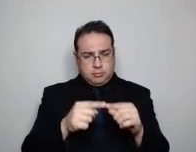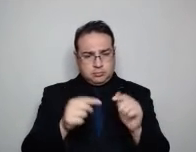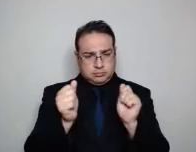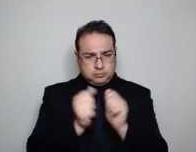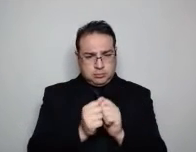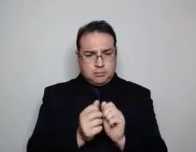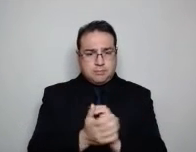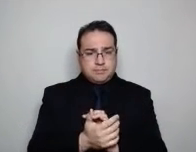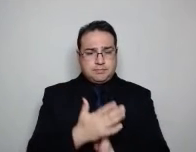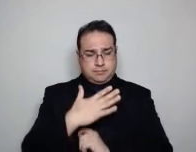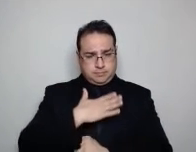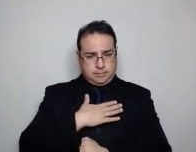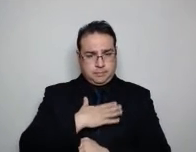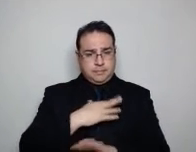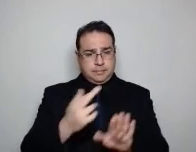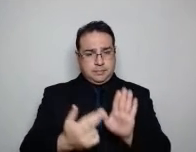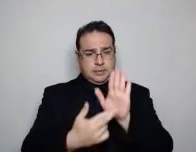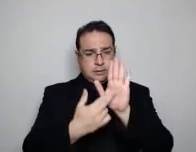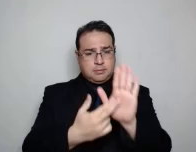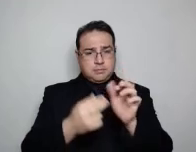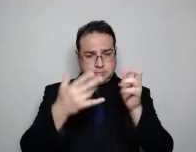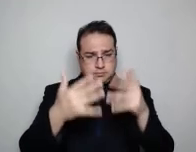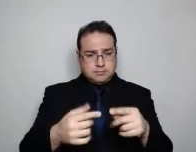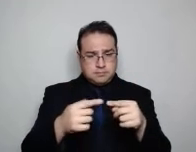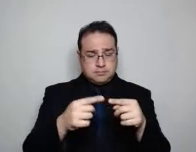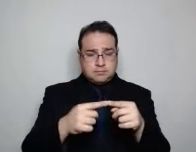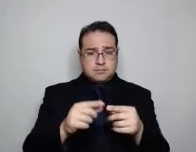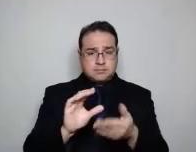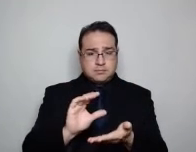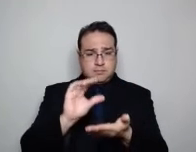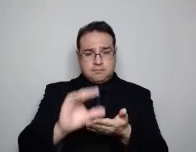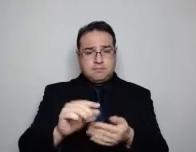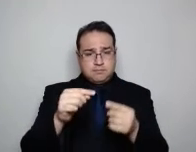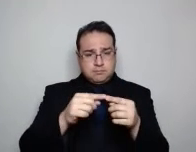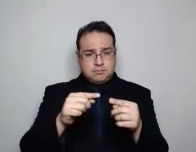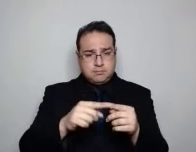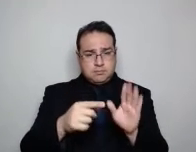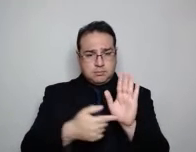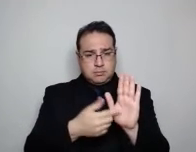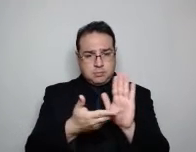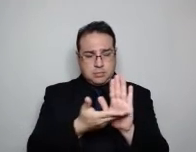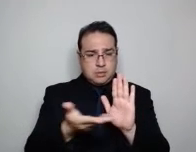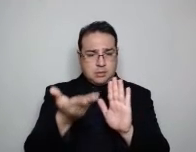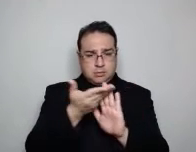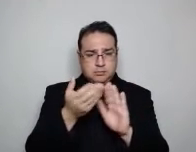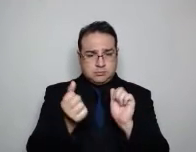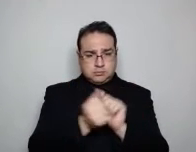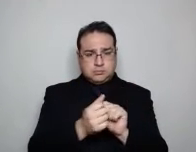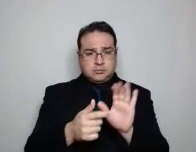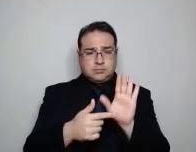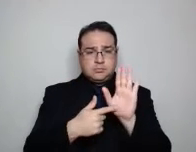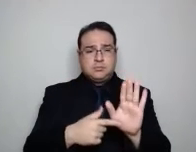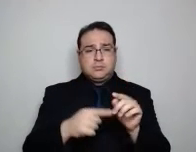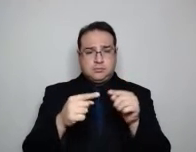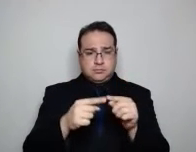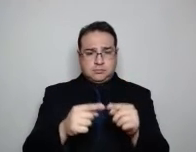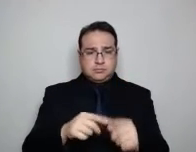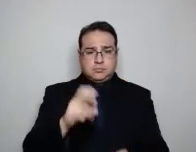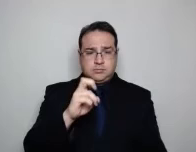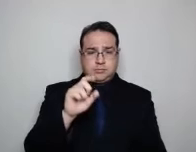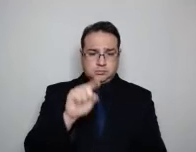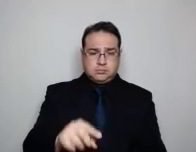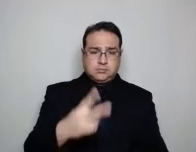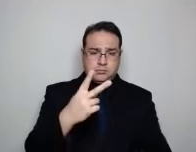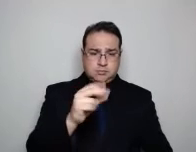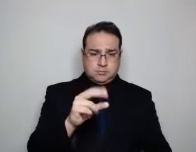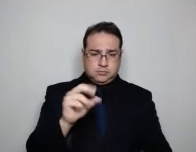meu representado está oferecendo uma contribuição superior. A contribuição dele gira em torno de R$ 5.200 e